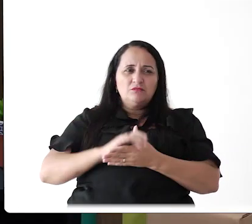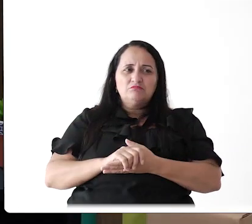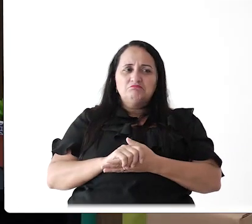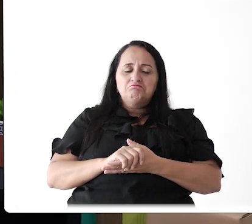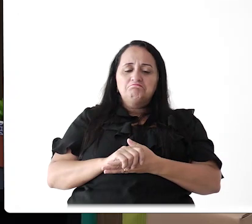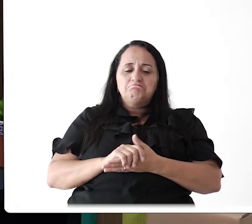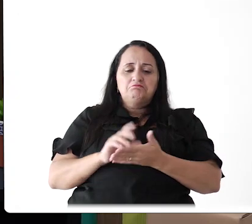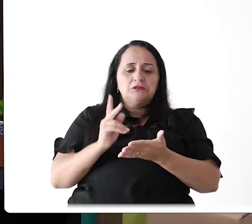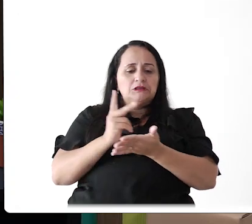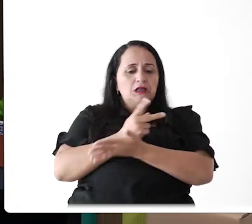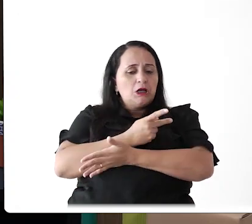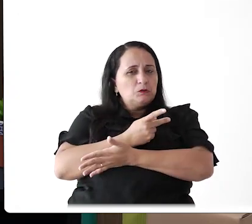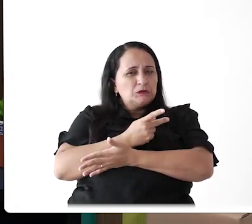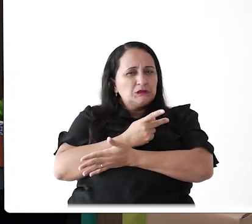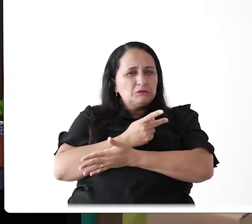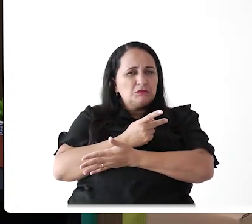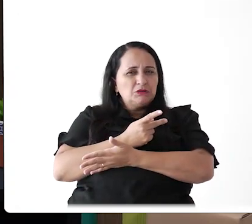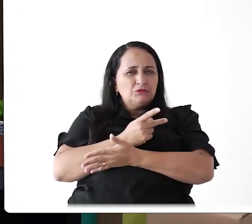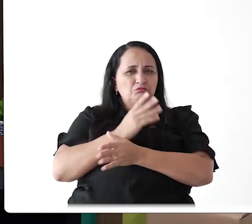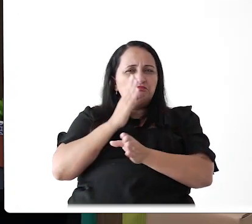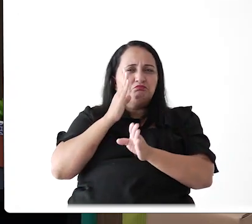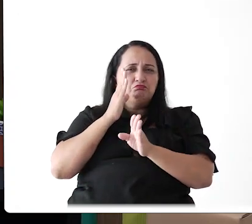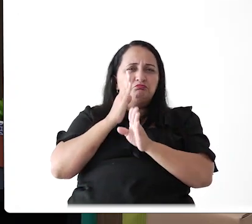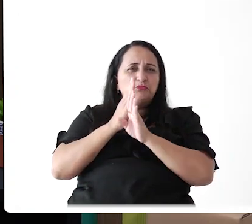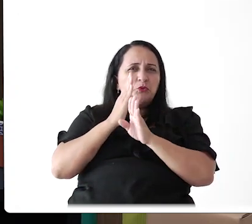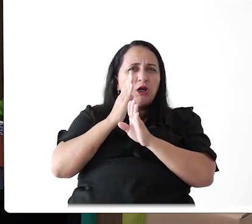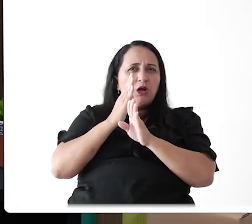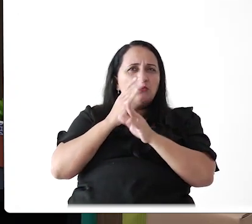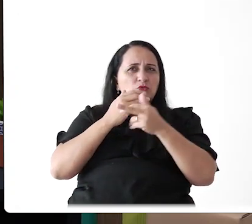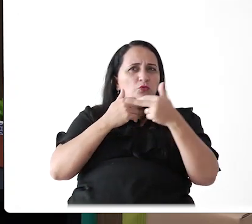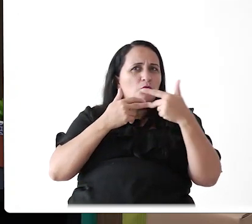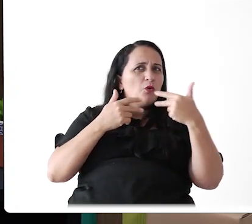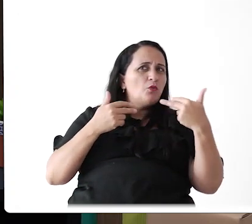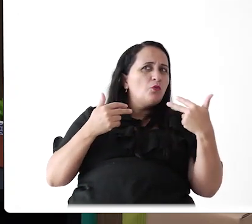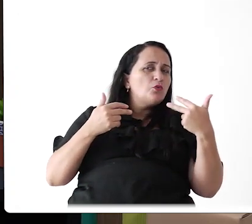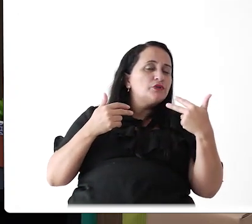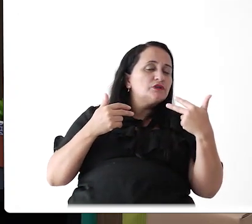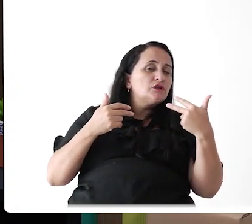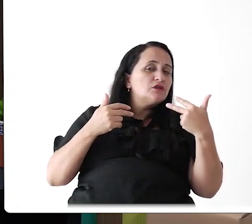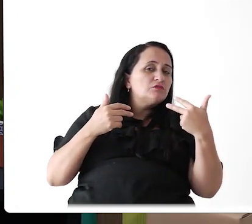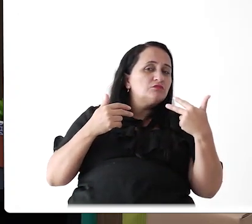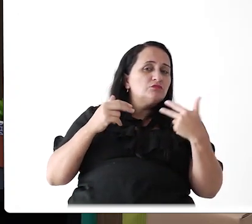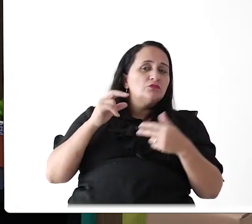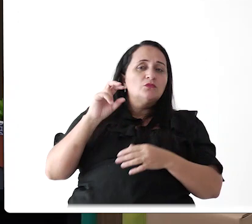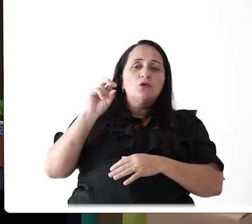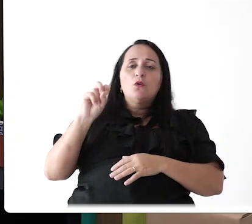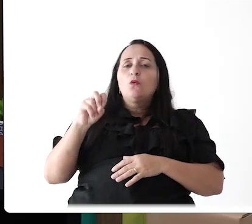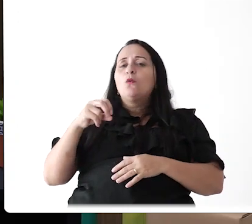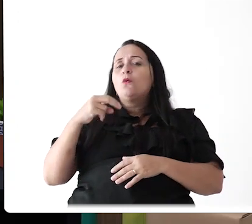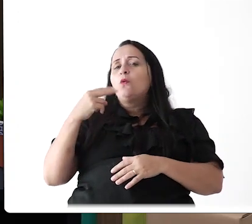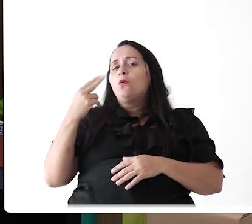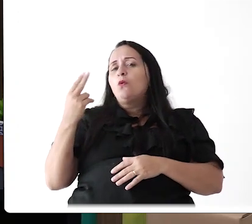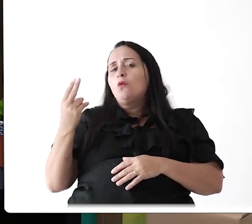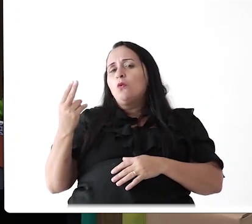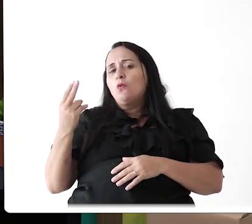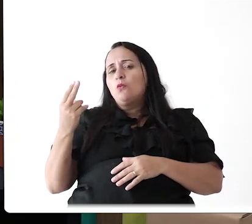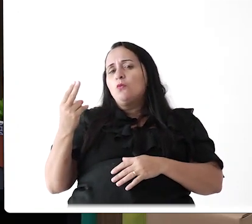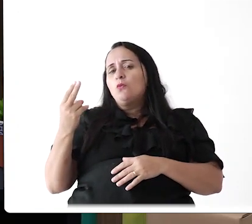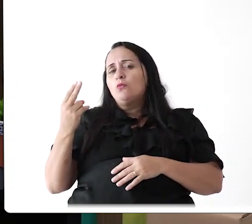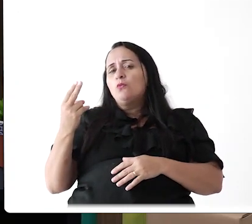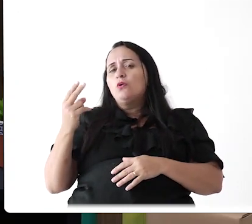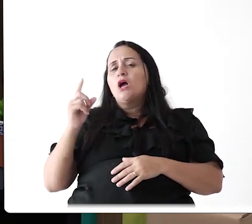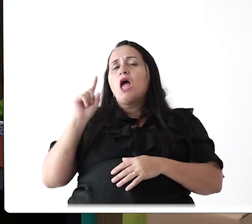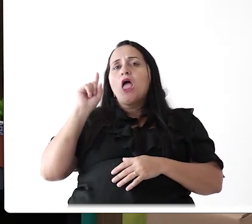de um acontecimento, por causa de alguma coisa? Ou será que assim e foi